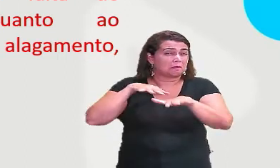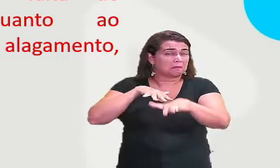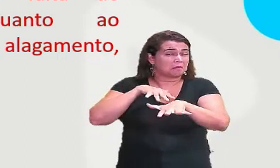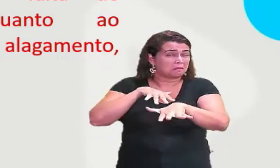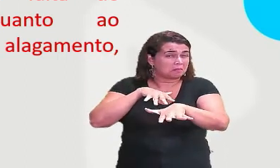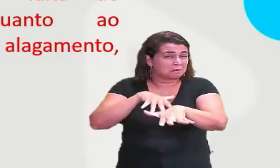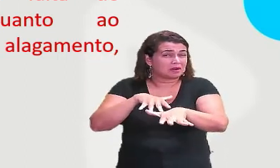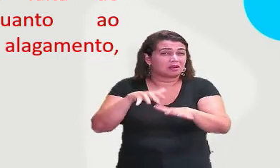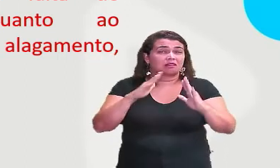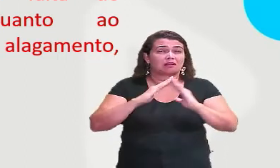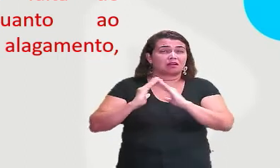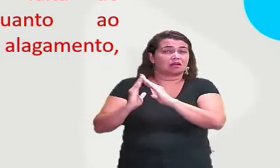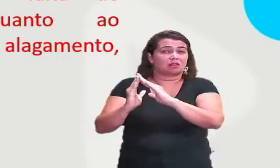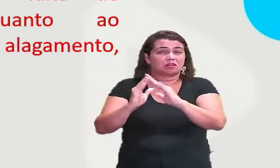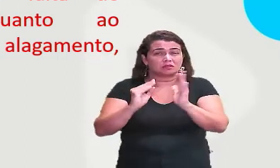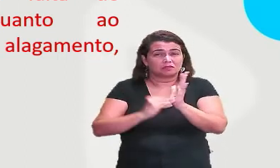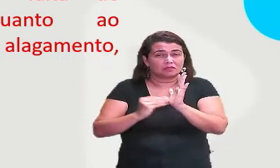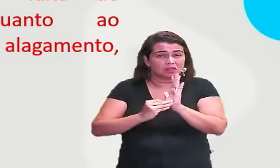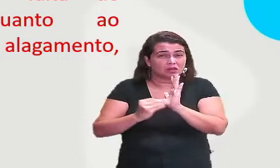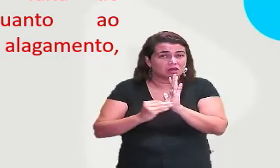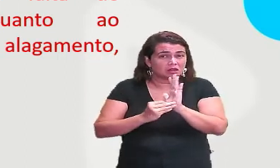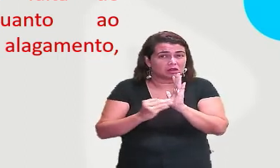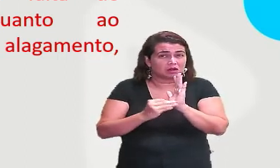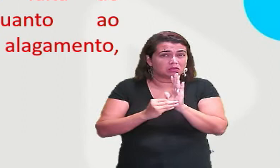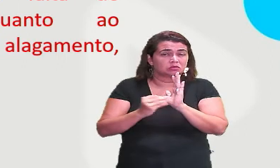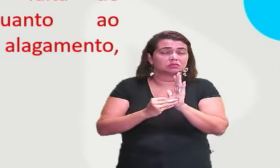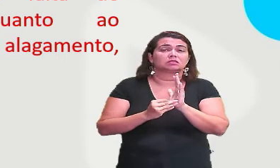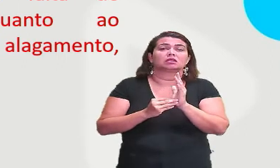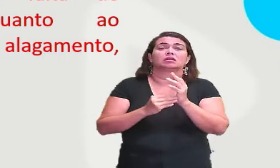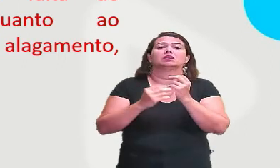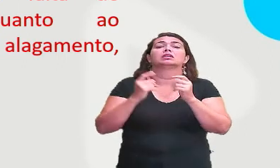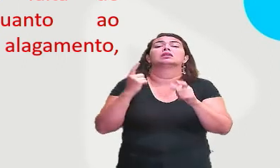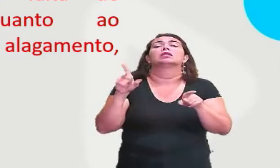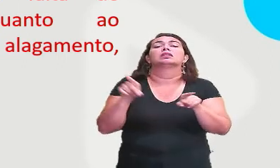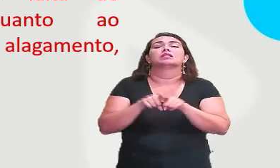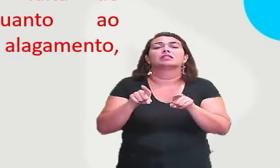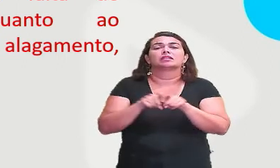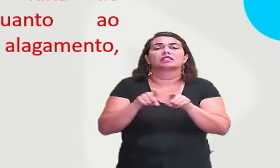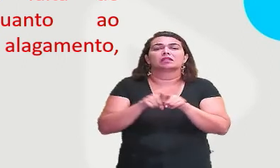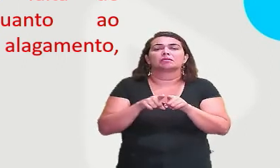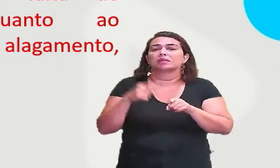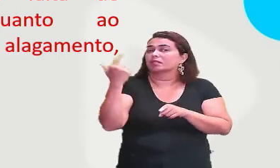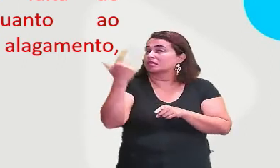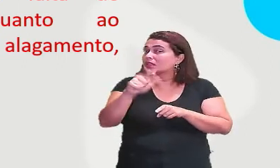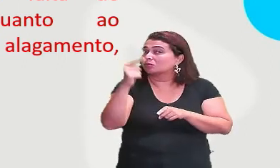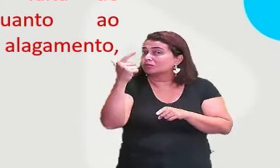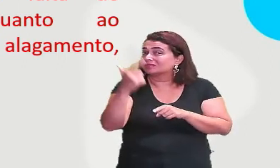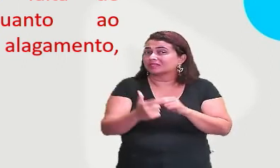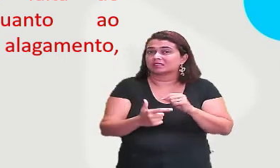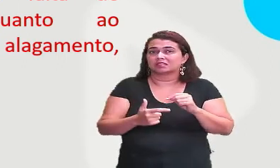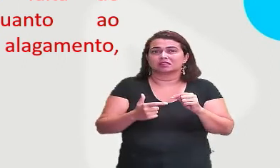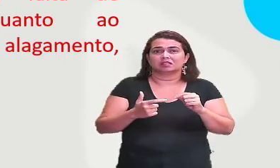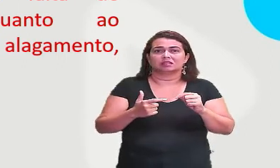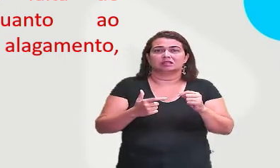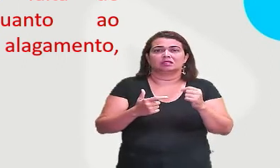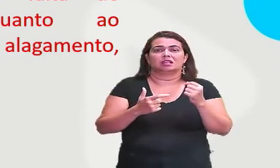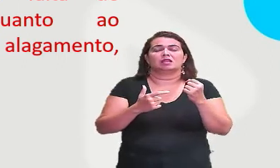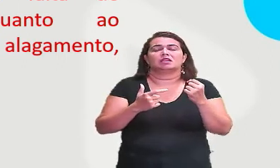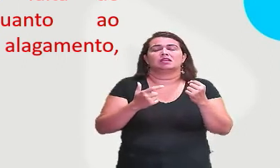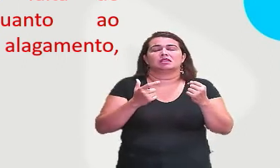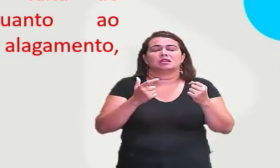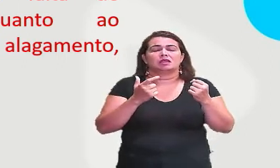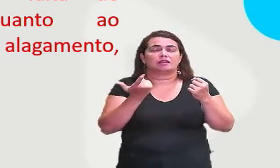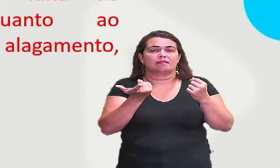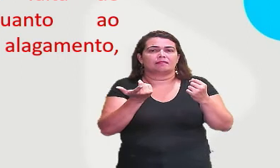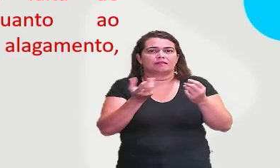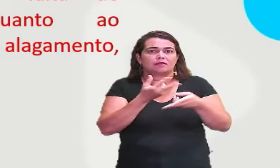de moradia, deficiência quanto ao saneamento básico, que são aquelas o que é primordial para a vida